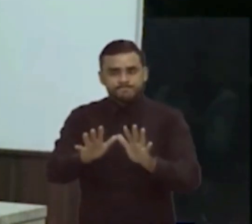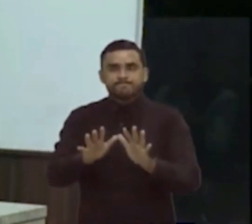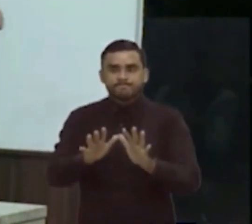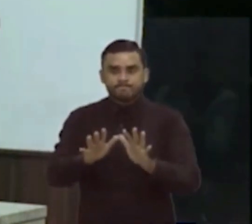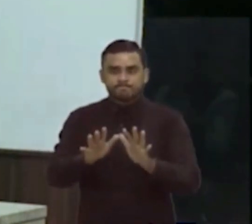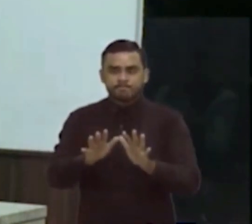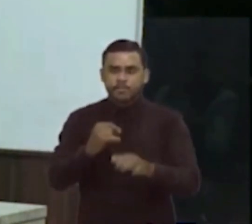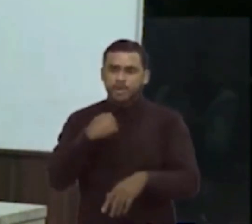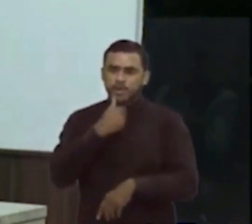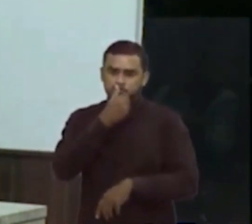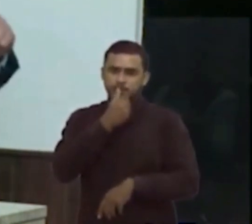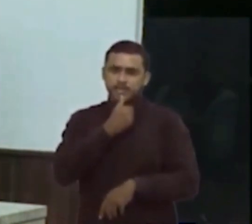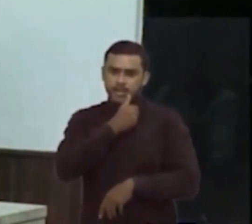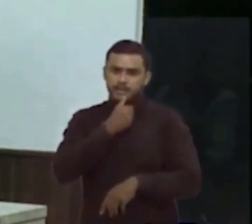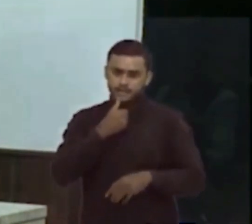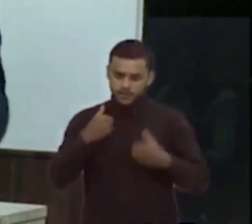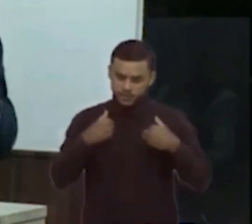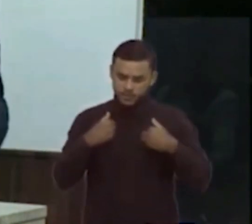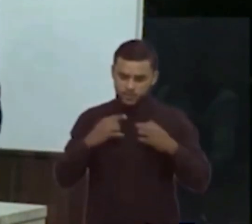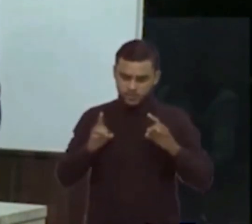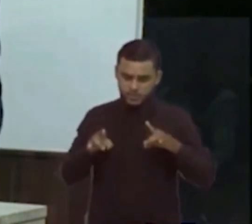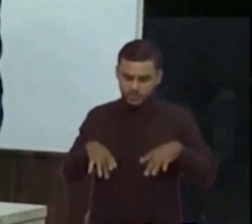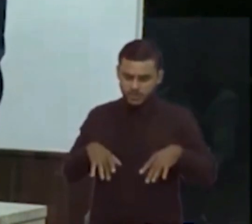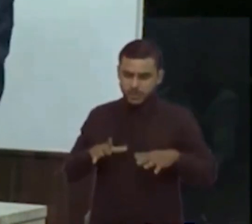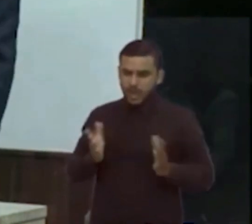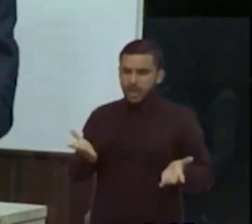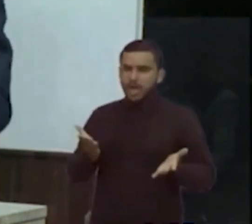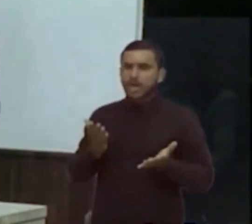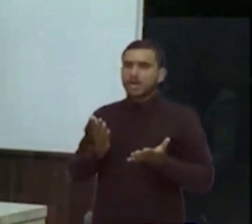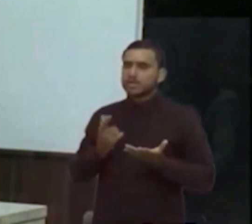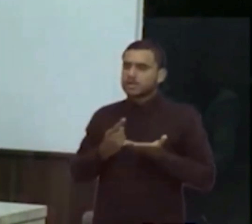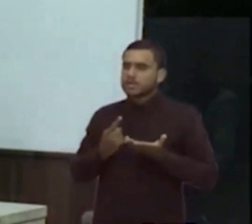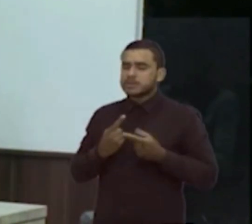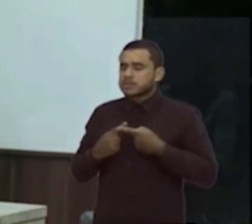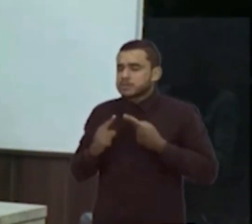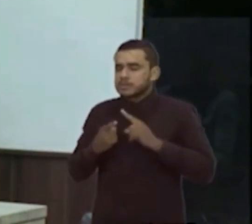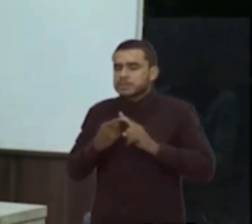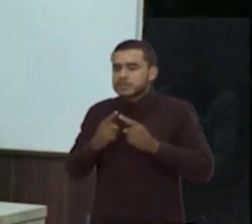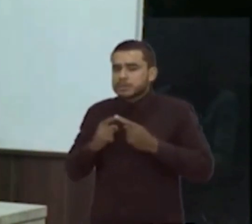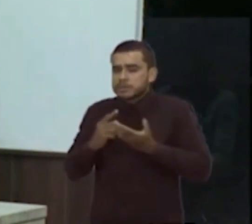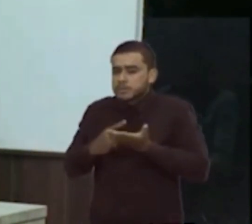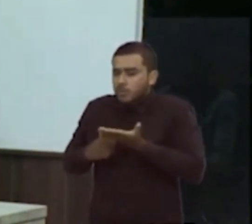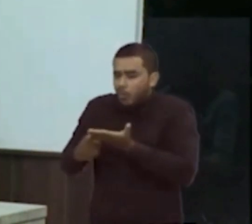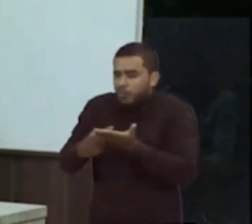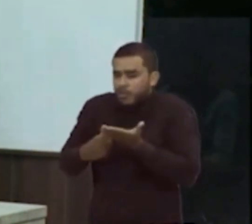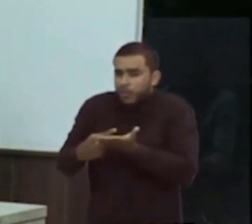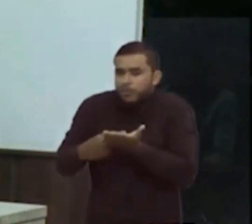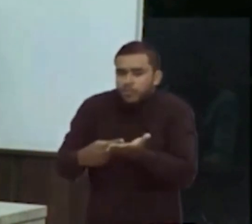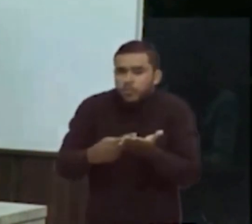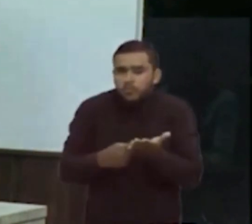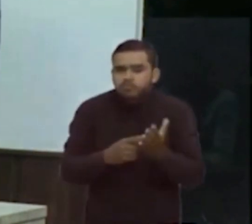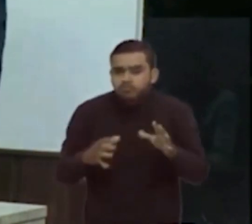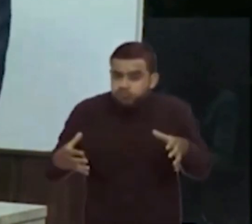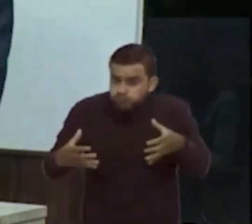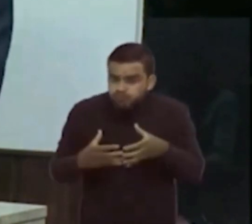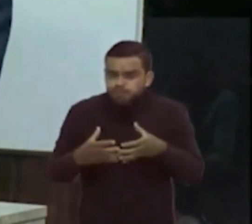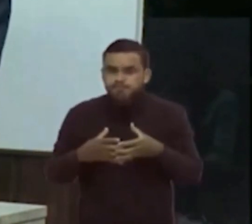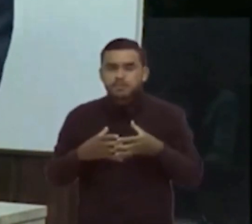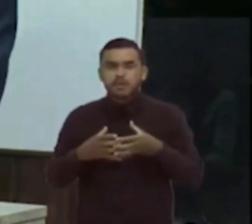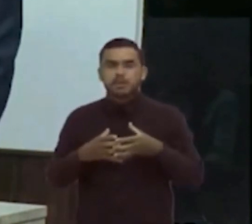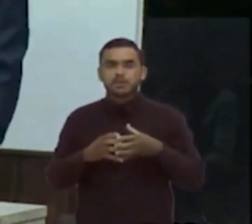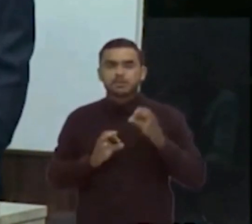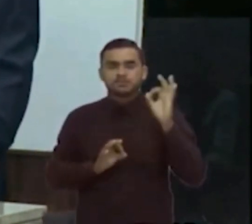no primeiro momento, impossíveis, inviáveis, de um consenso. E vejam que construção extraordinária.